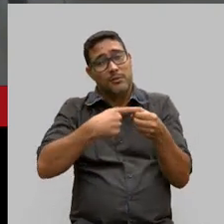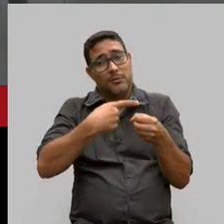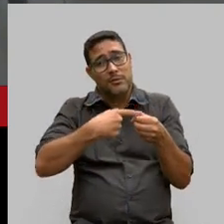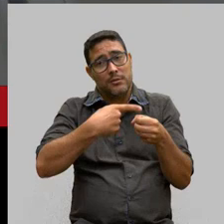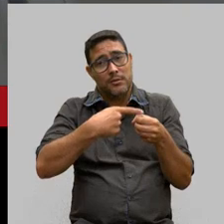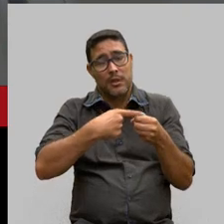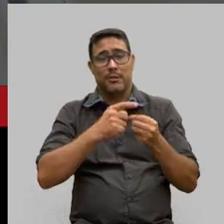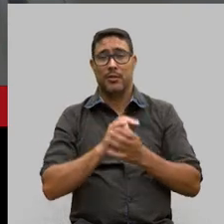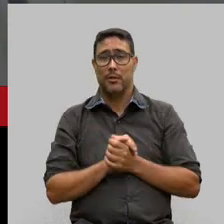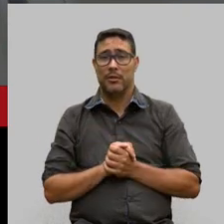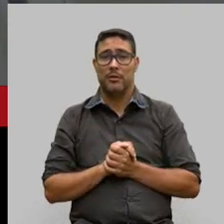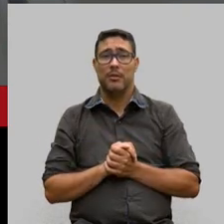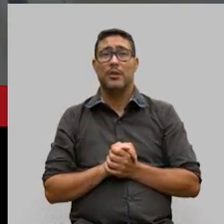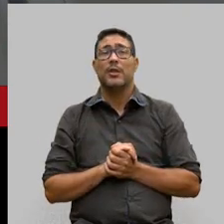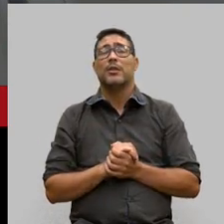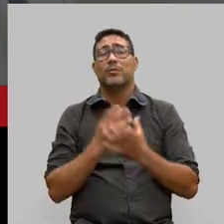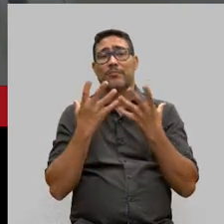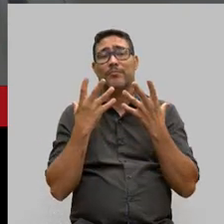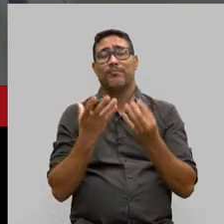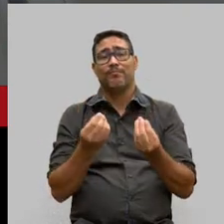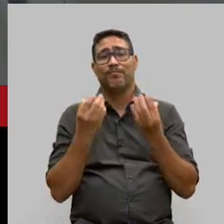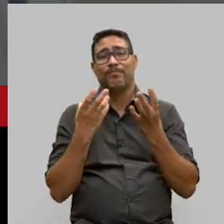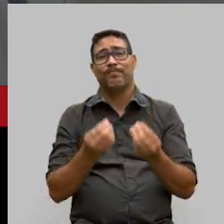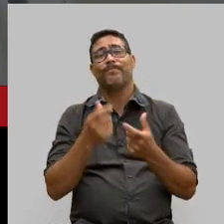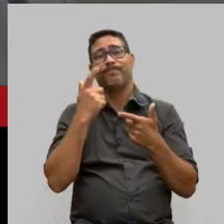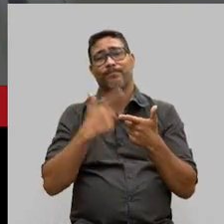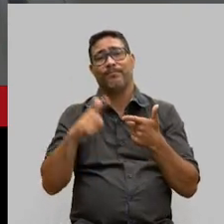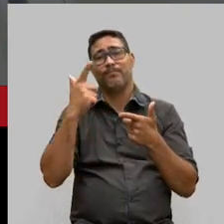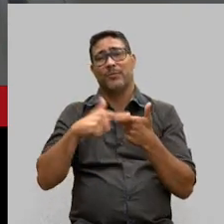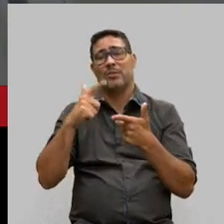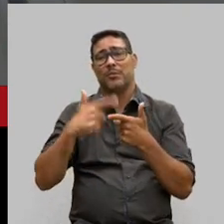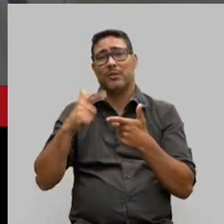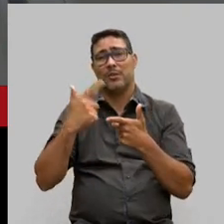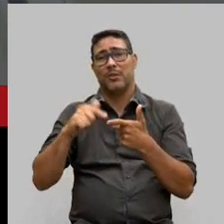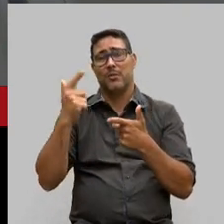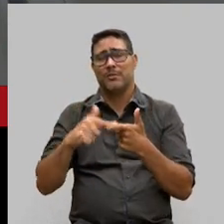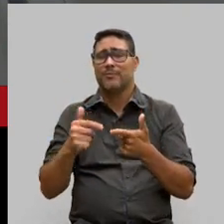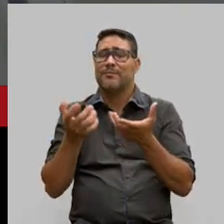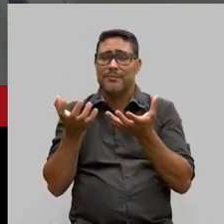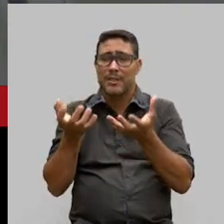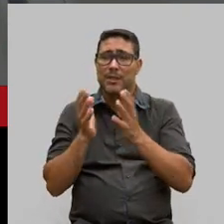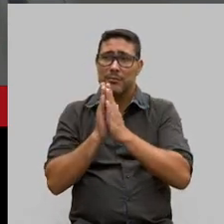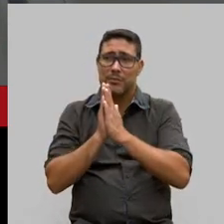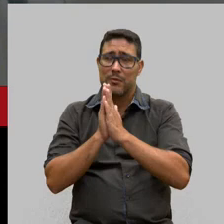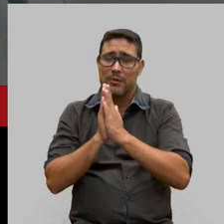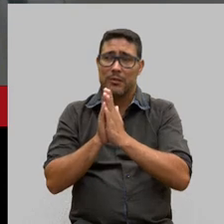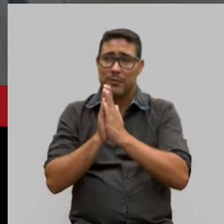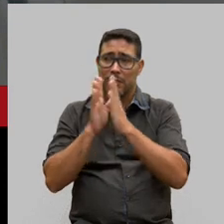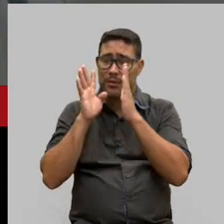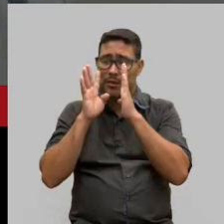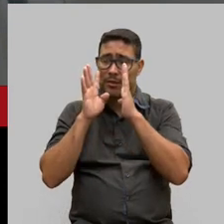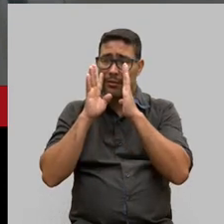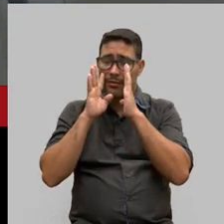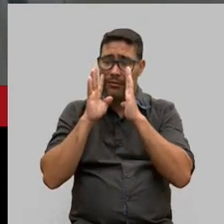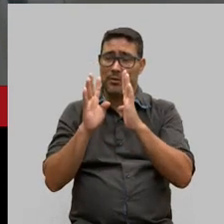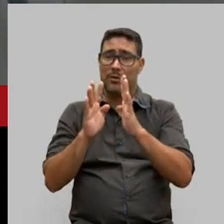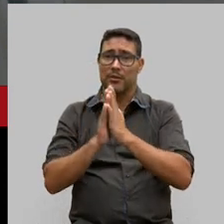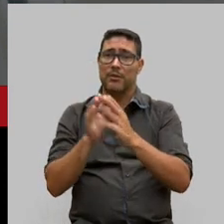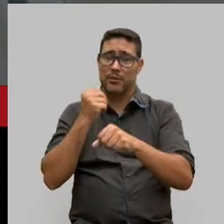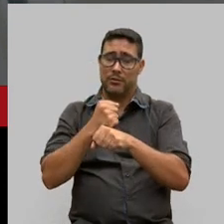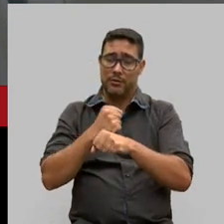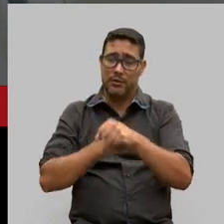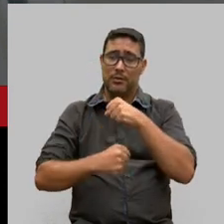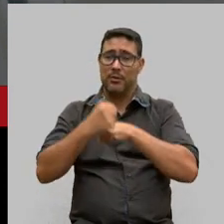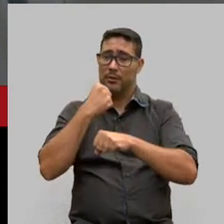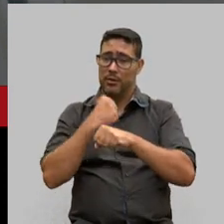estamos com muitos problemas muitos eu queria muito que Senor olhasse com muito carinho o ano passado o senhor fez uma